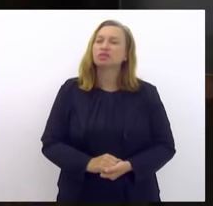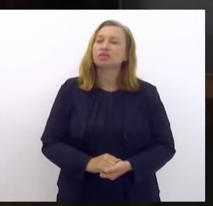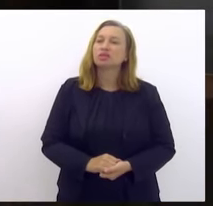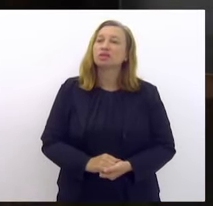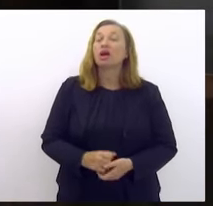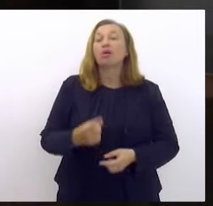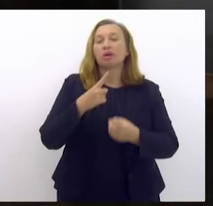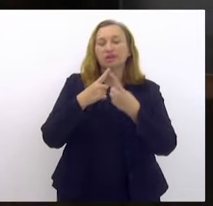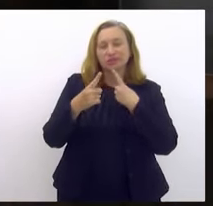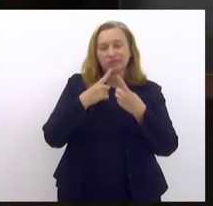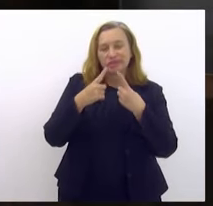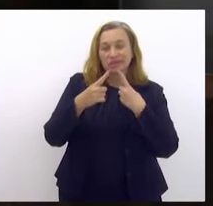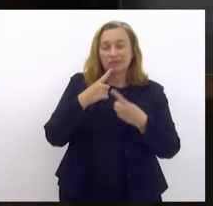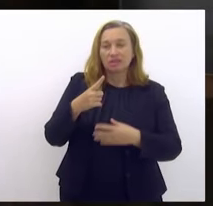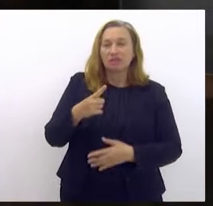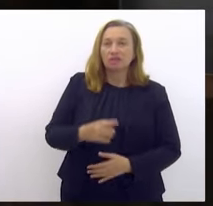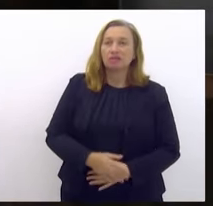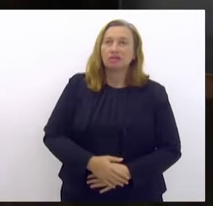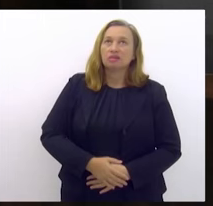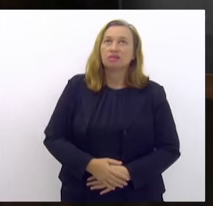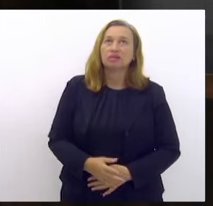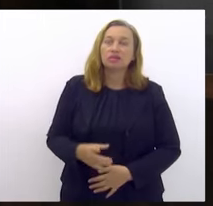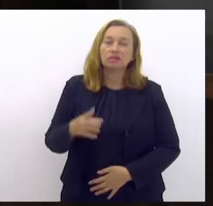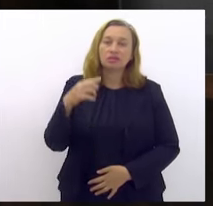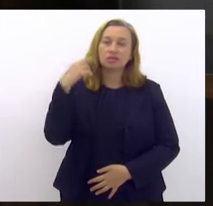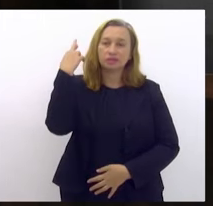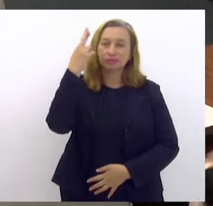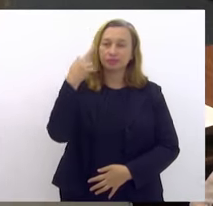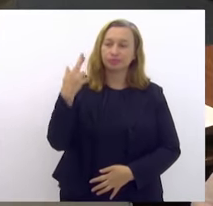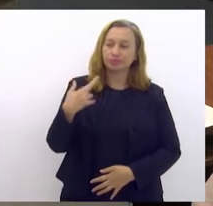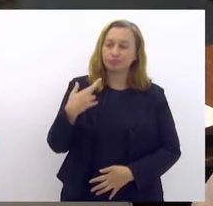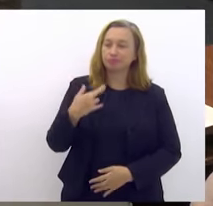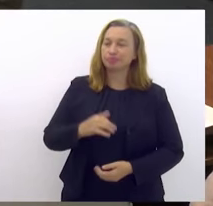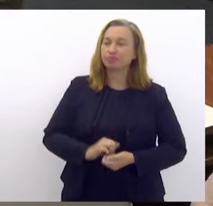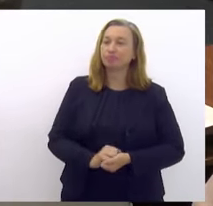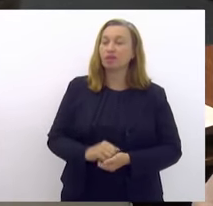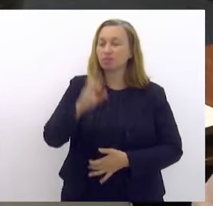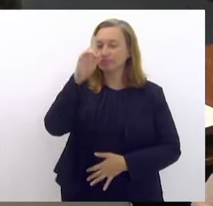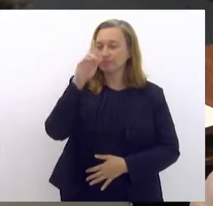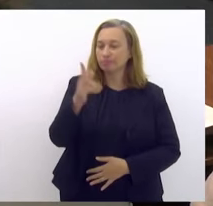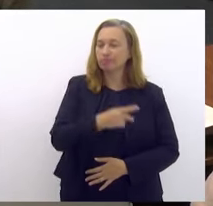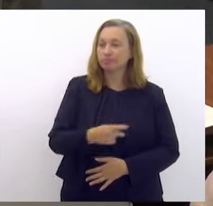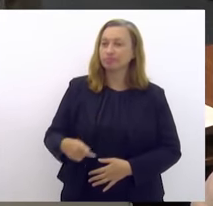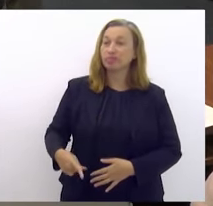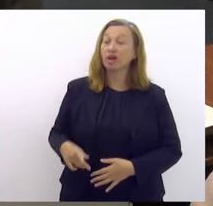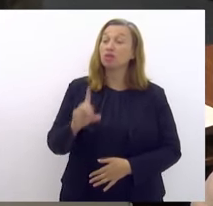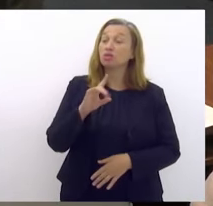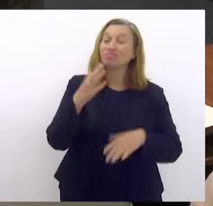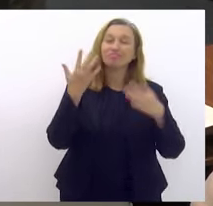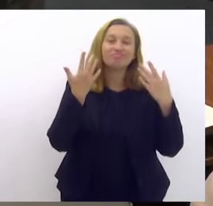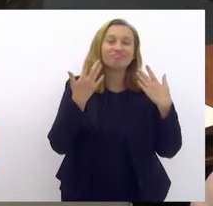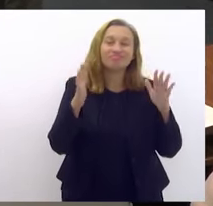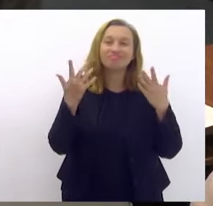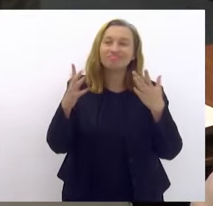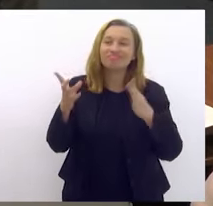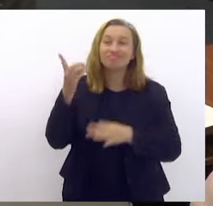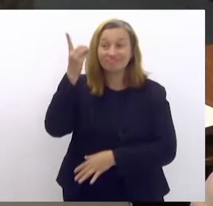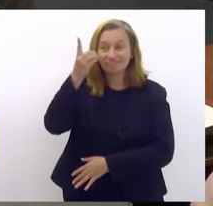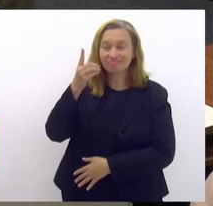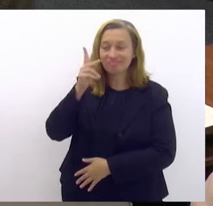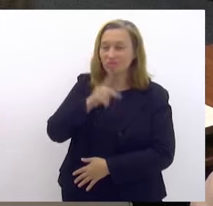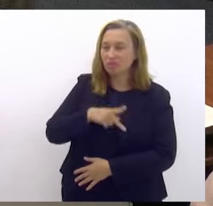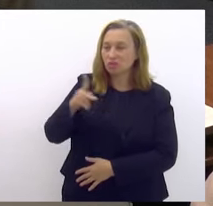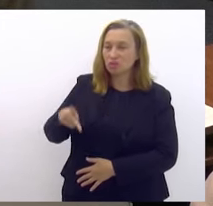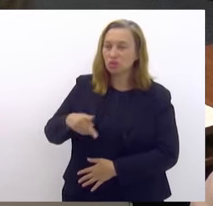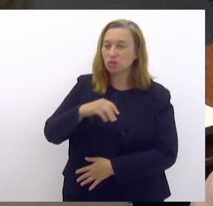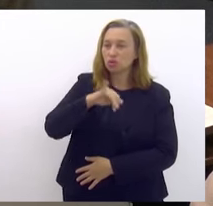Para discutir, nossa nobre deputada Renata Souza. Senhor presidente, só para elogiar o deputado professor